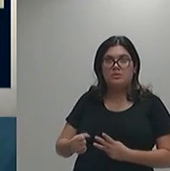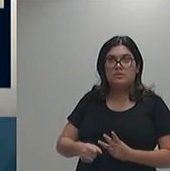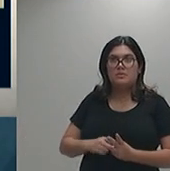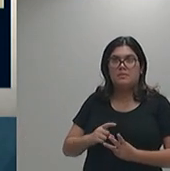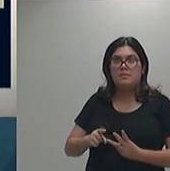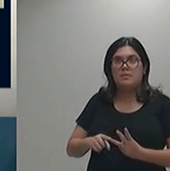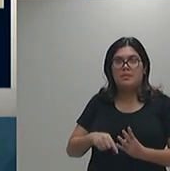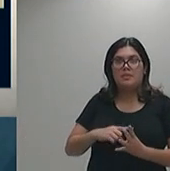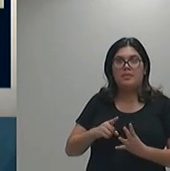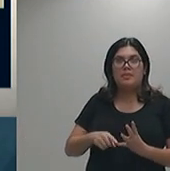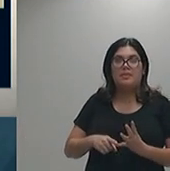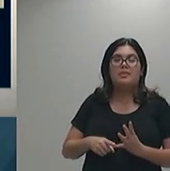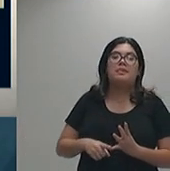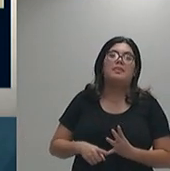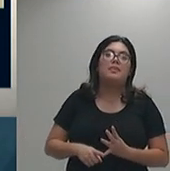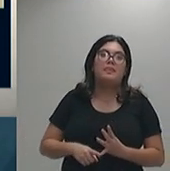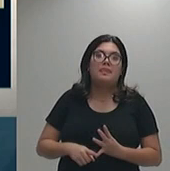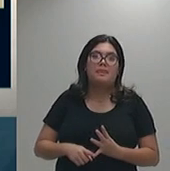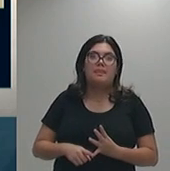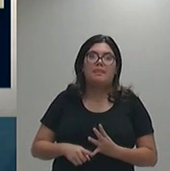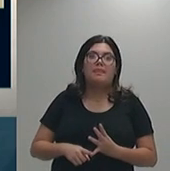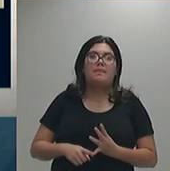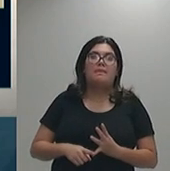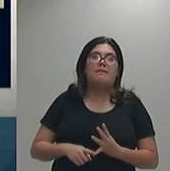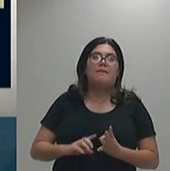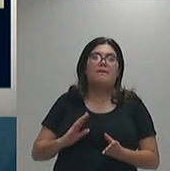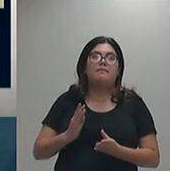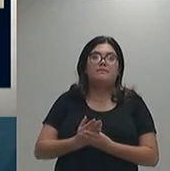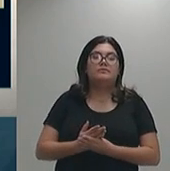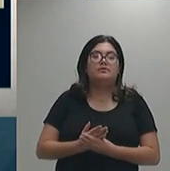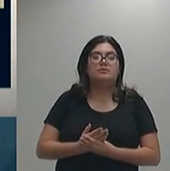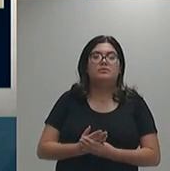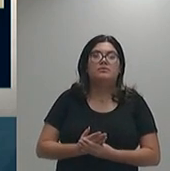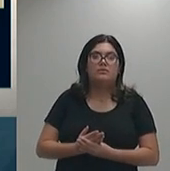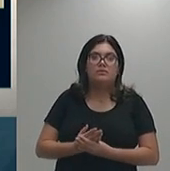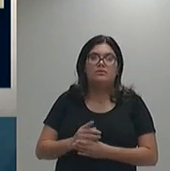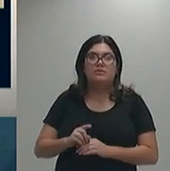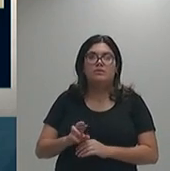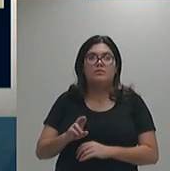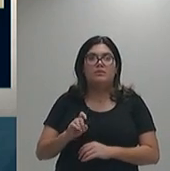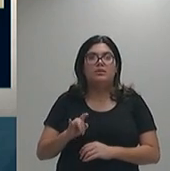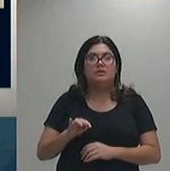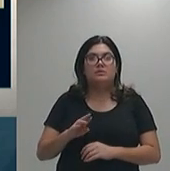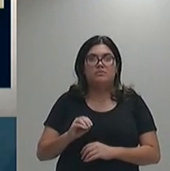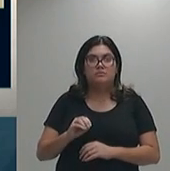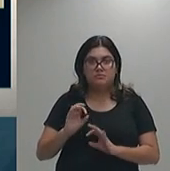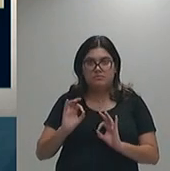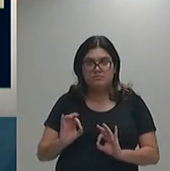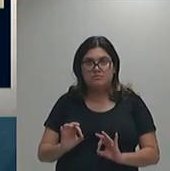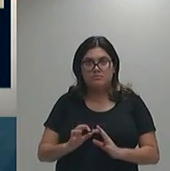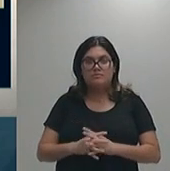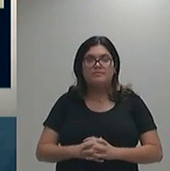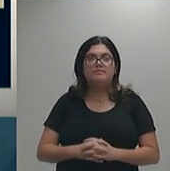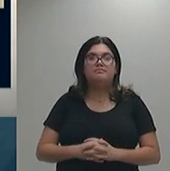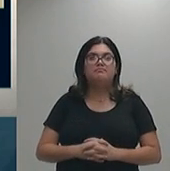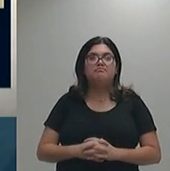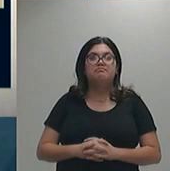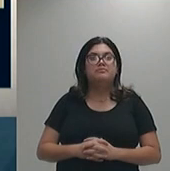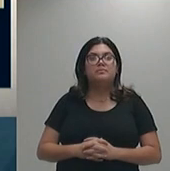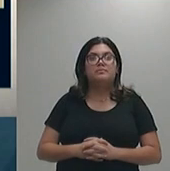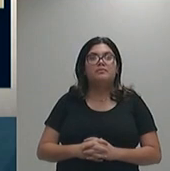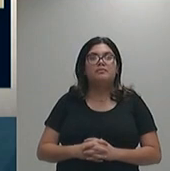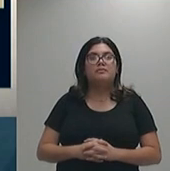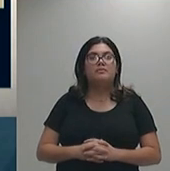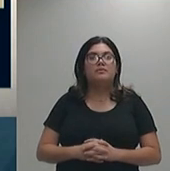do outro lado nos dois processos Doutor robalinho correta Presidente extorsão